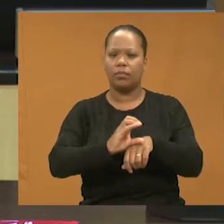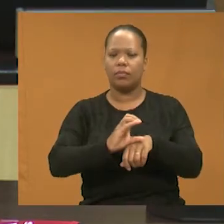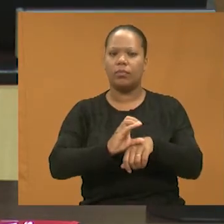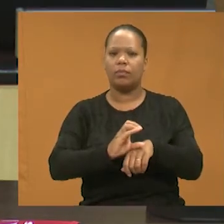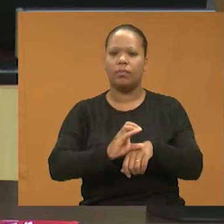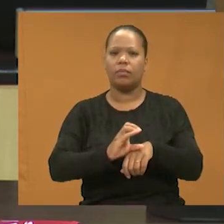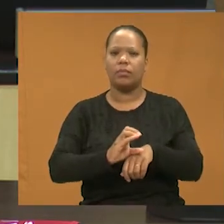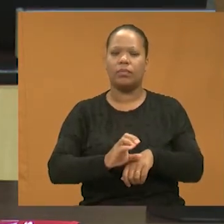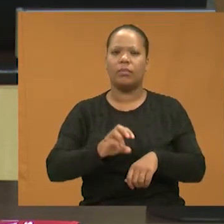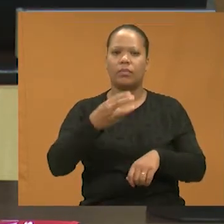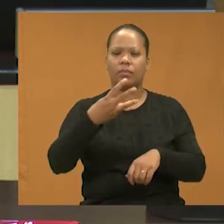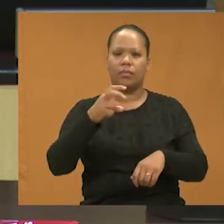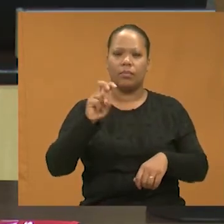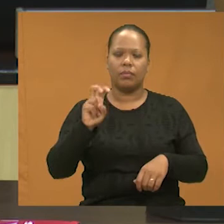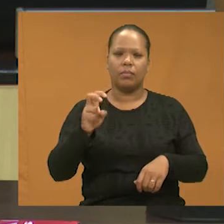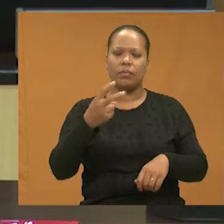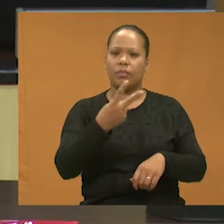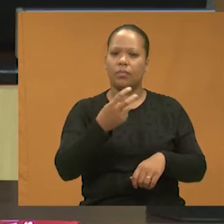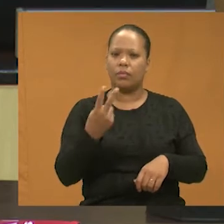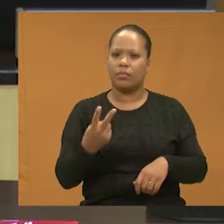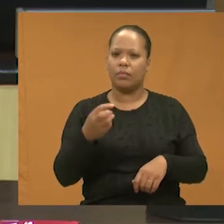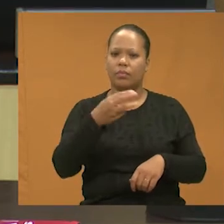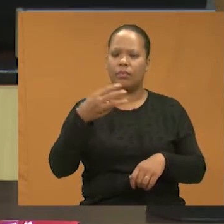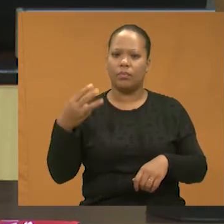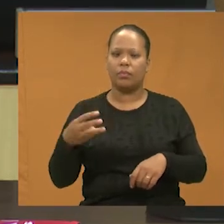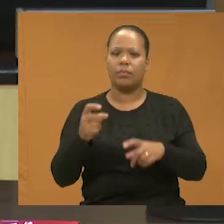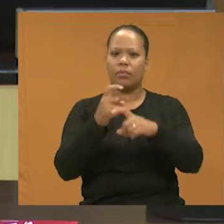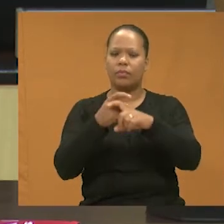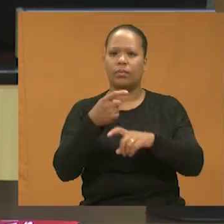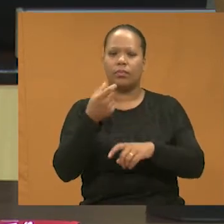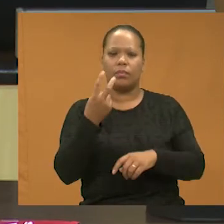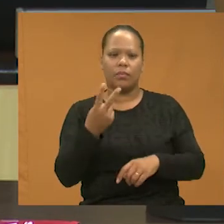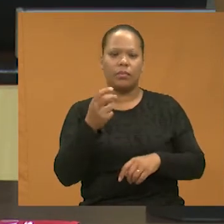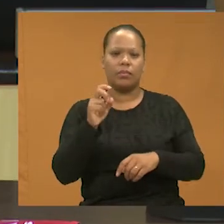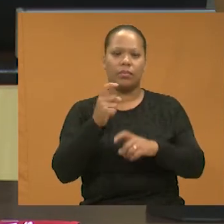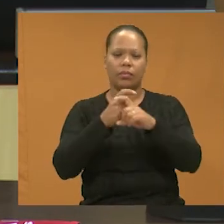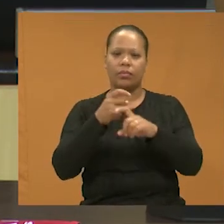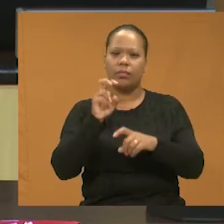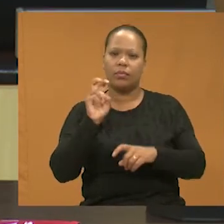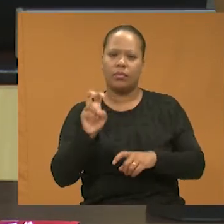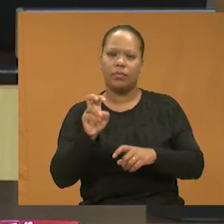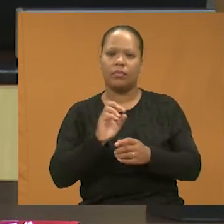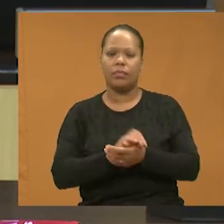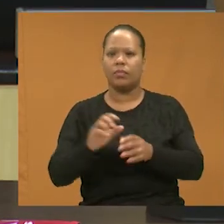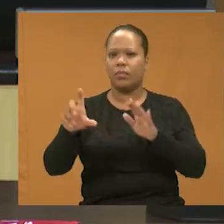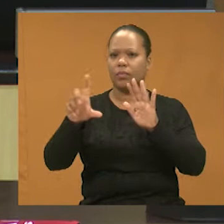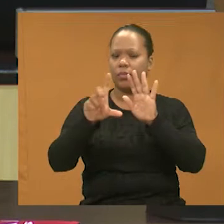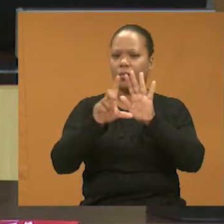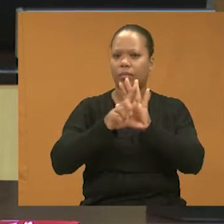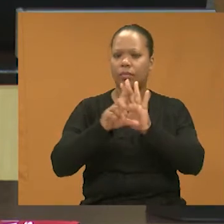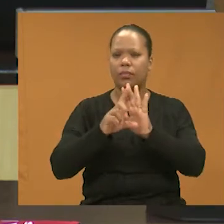Estadual, artigos 32 e 33, inciso 2 e 5, em aplicação analógica, e na Lei de